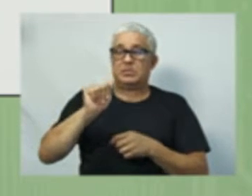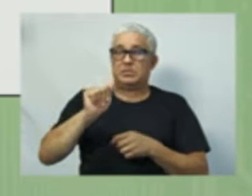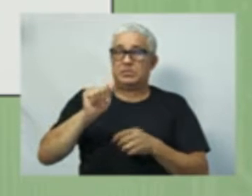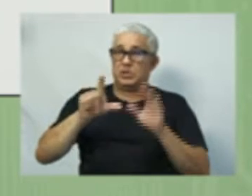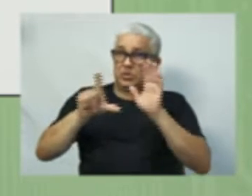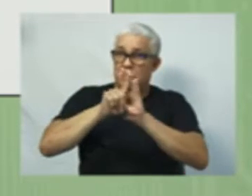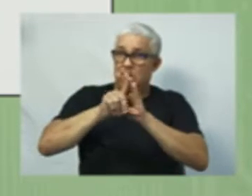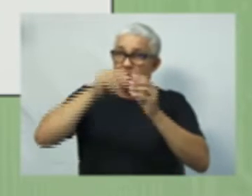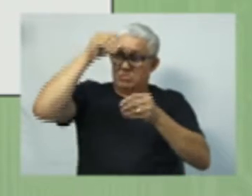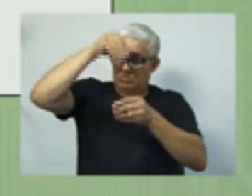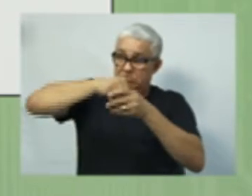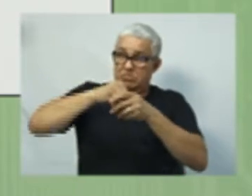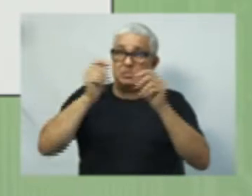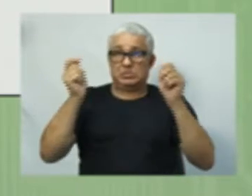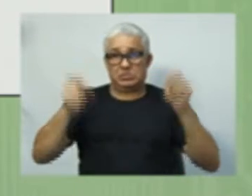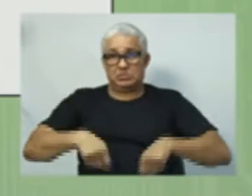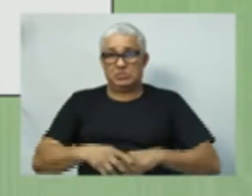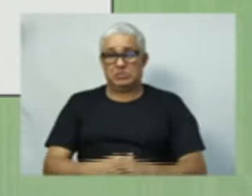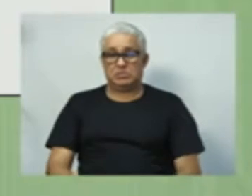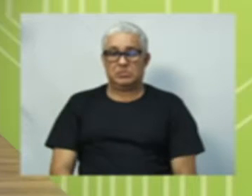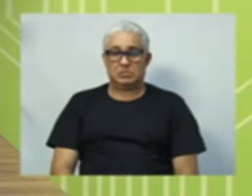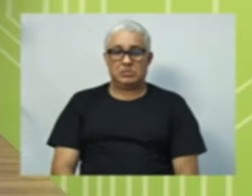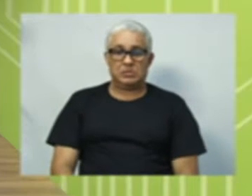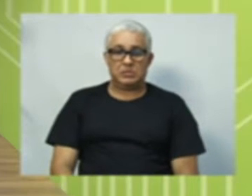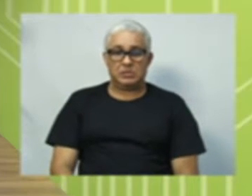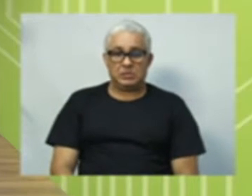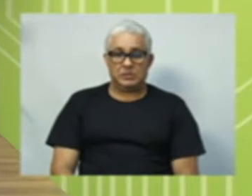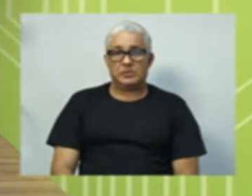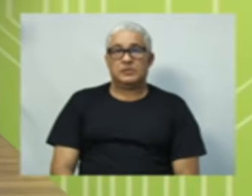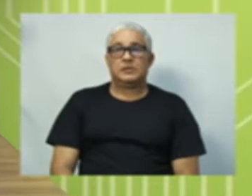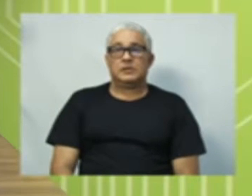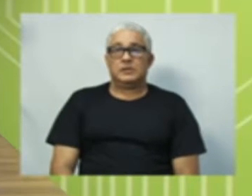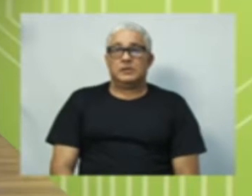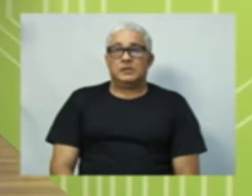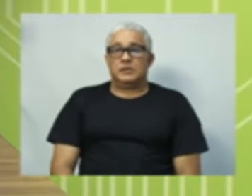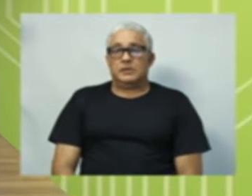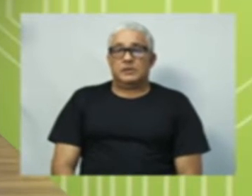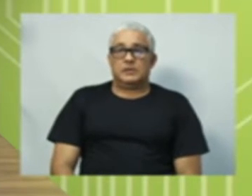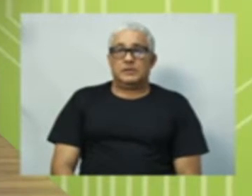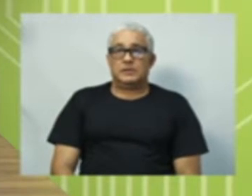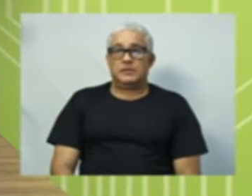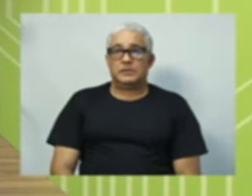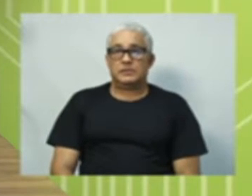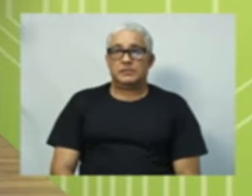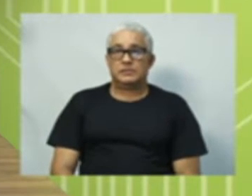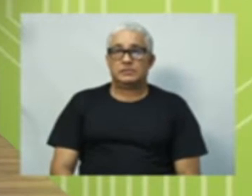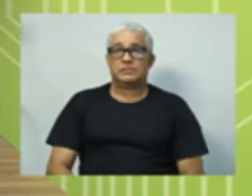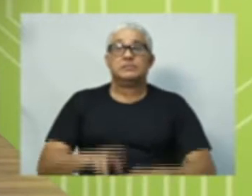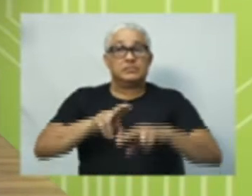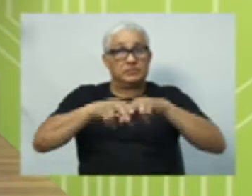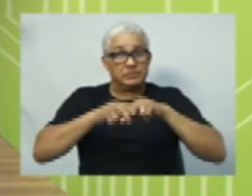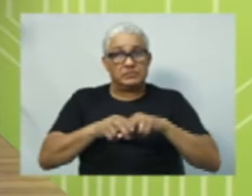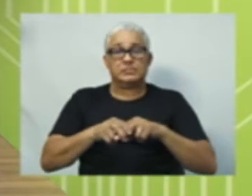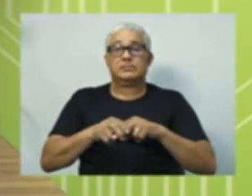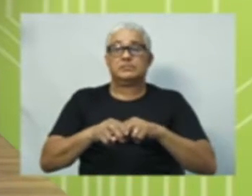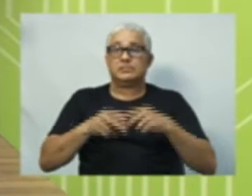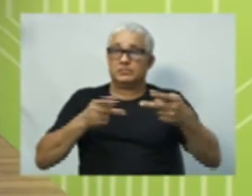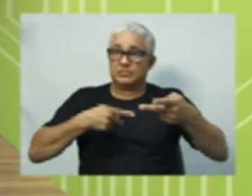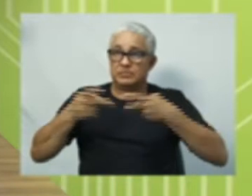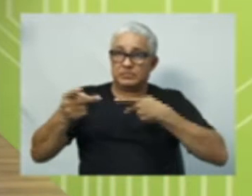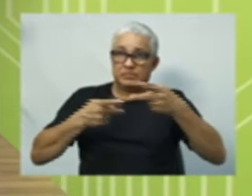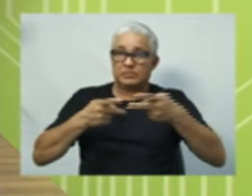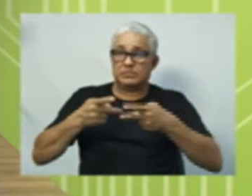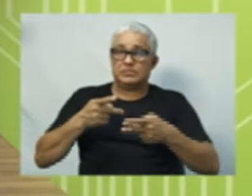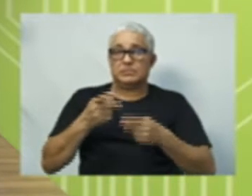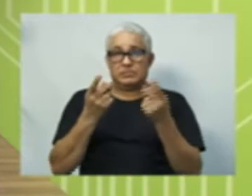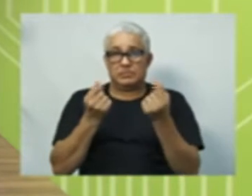possível. Comigo, aluna? Vamos lá. Portanto, o planejamento tributário não se